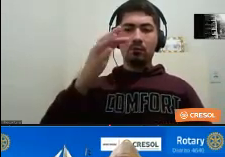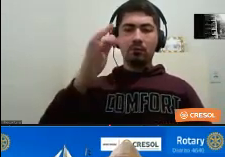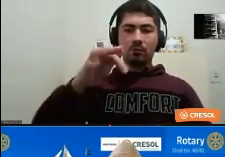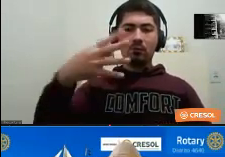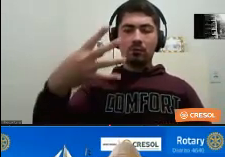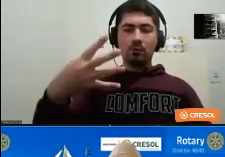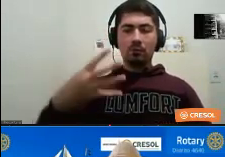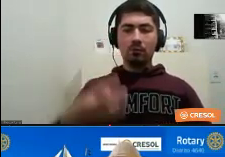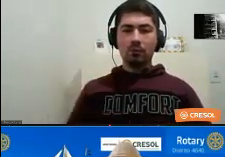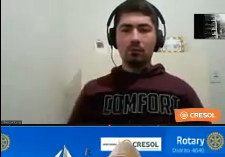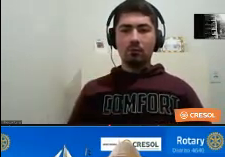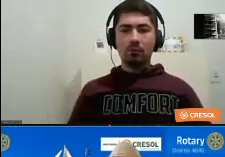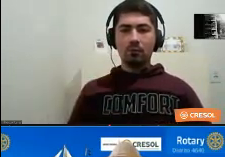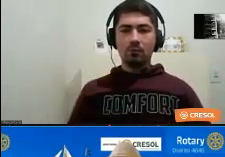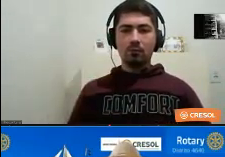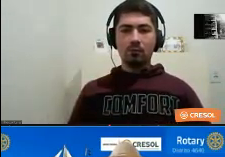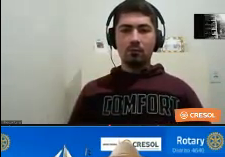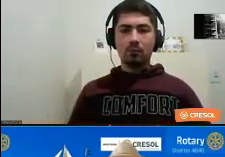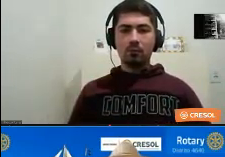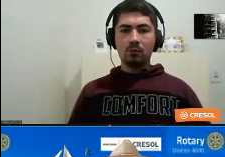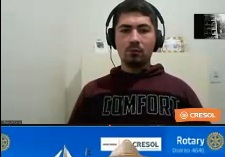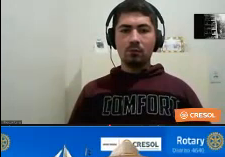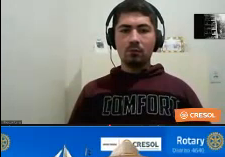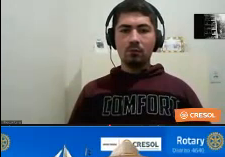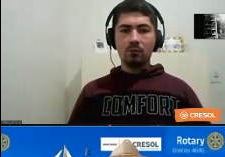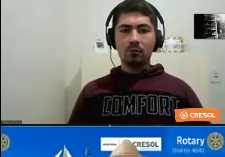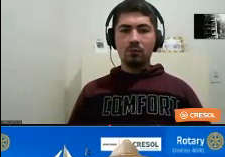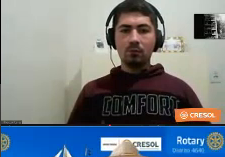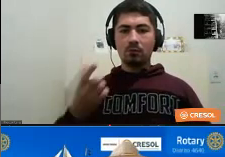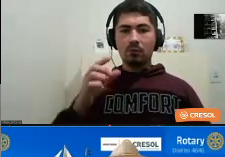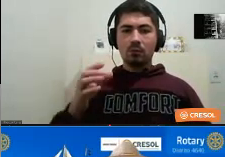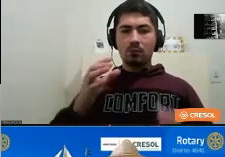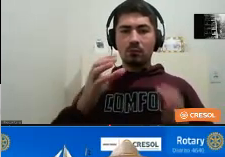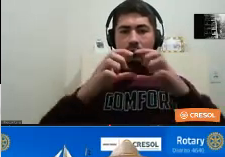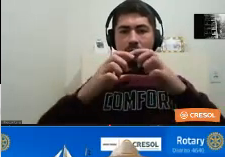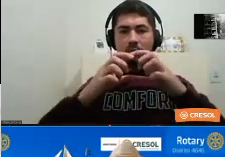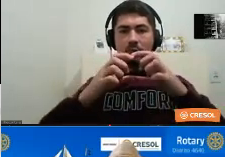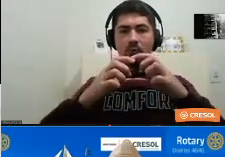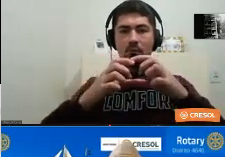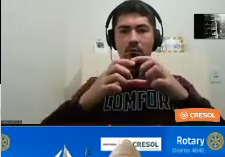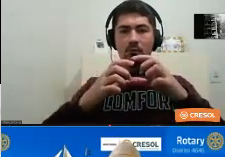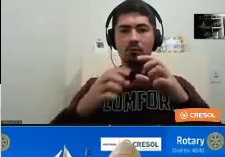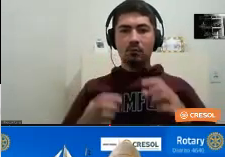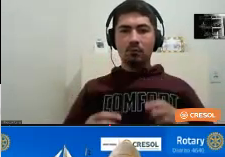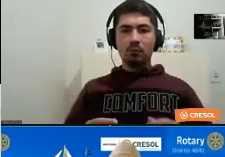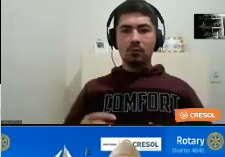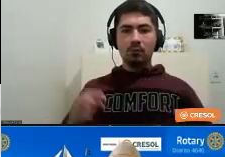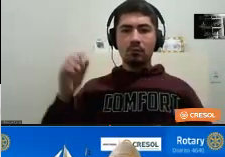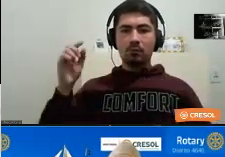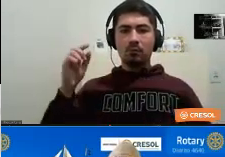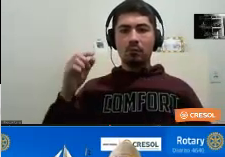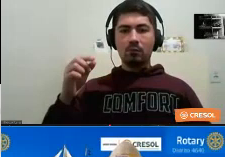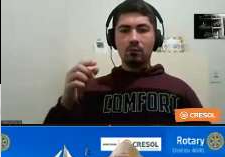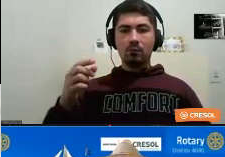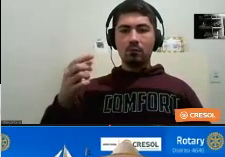Você pode ver aqui outra foto, nesse cantinho aqui, por favor. Sou eu, aqui, você pode